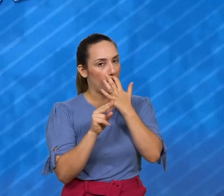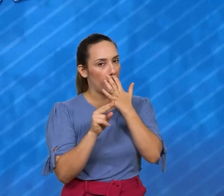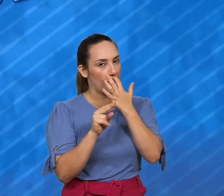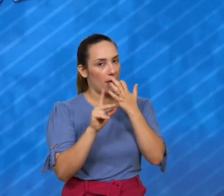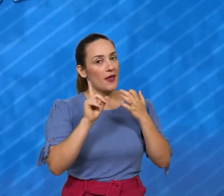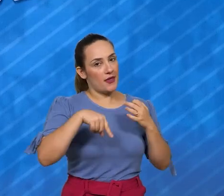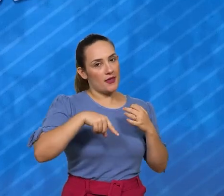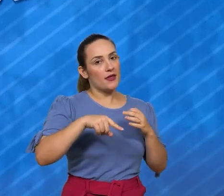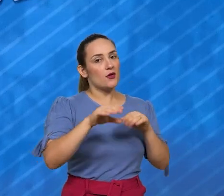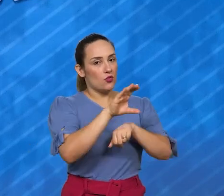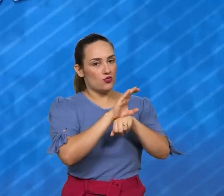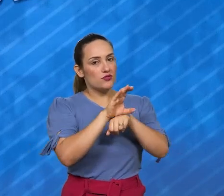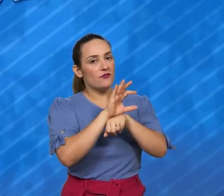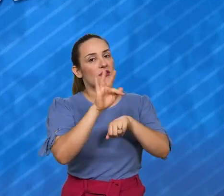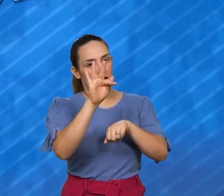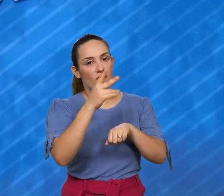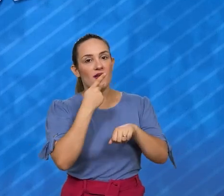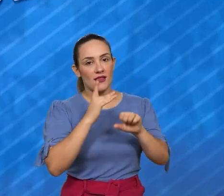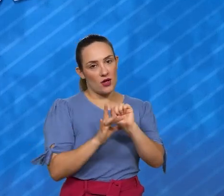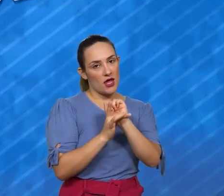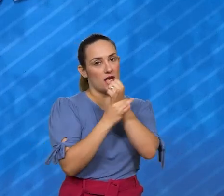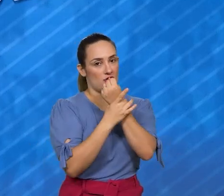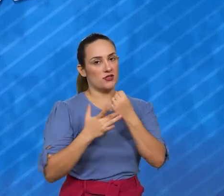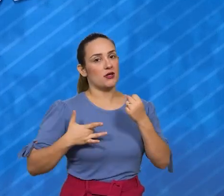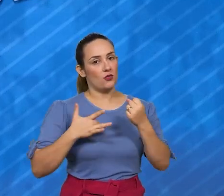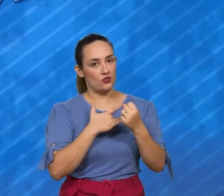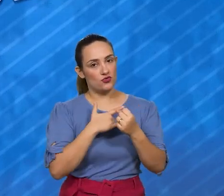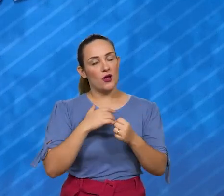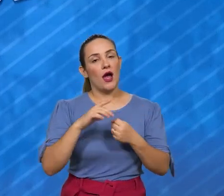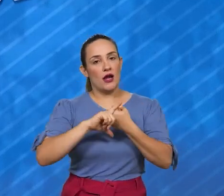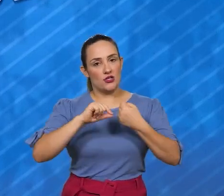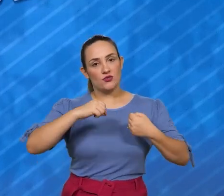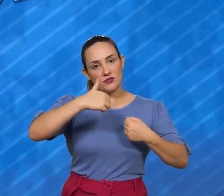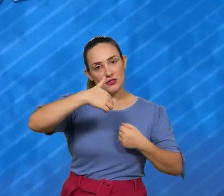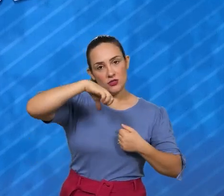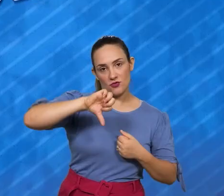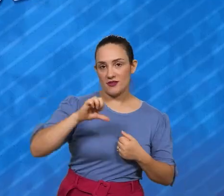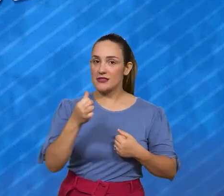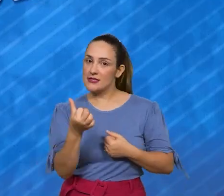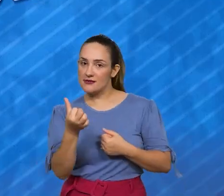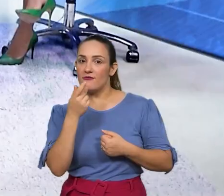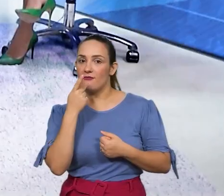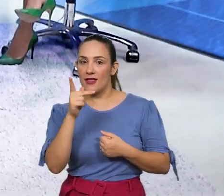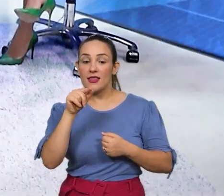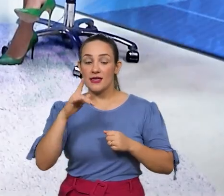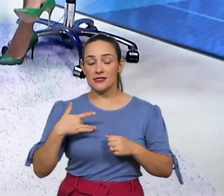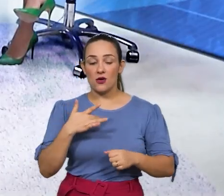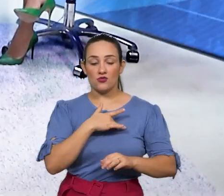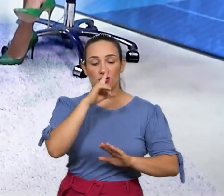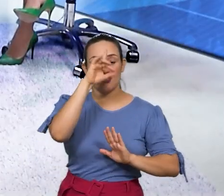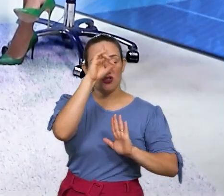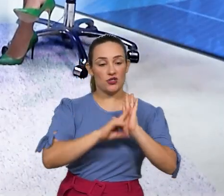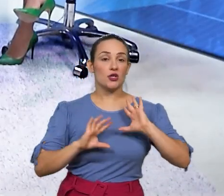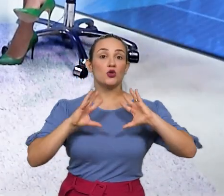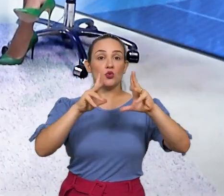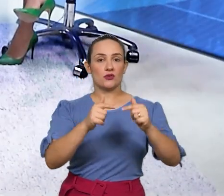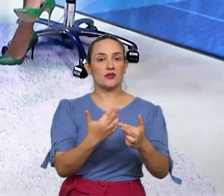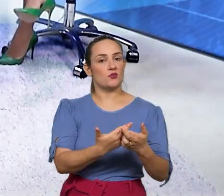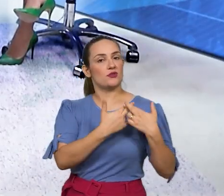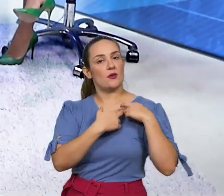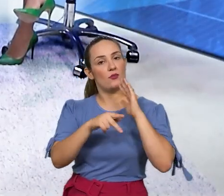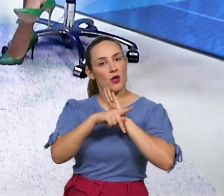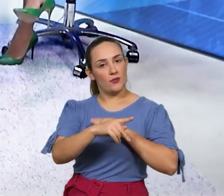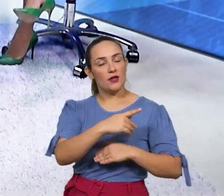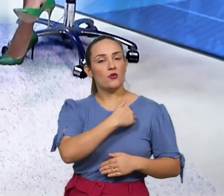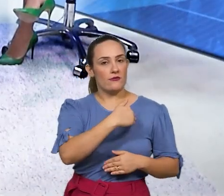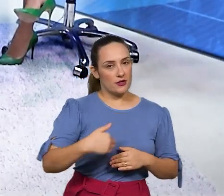por obrigação de uma determinação constitucional, através do artigo 196, que a saúde é um direito de todos e